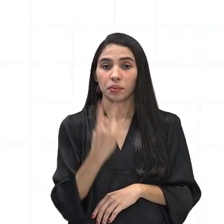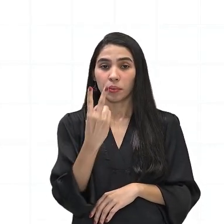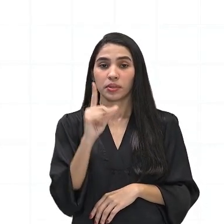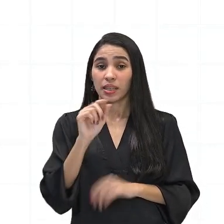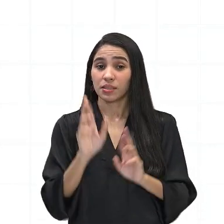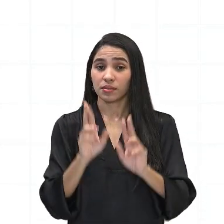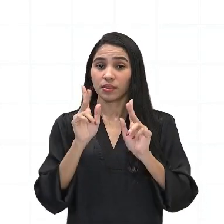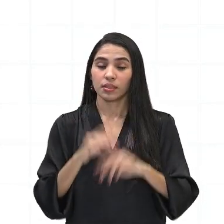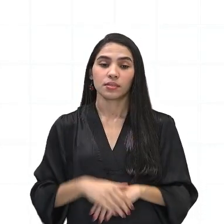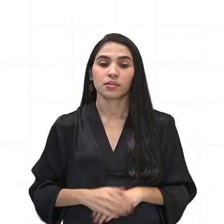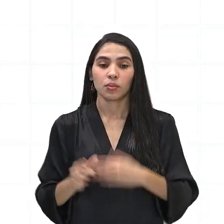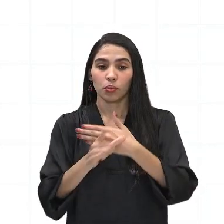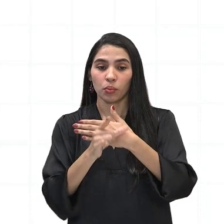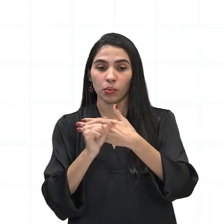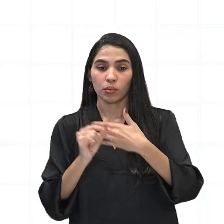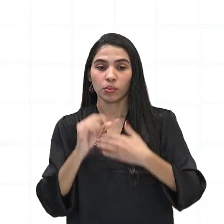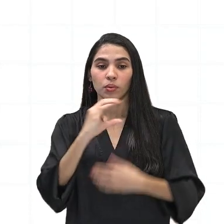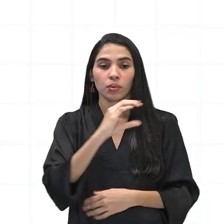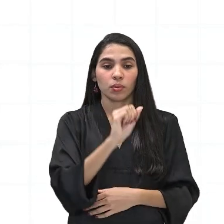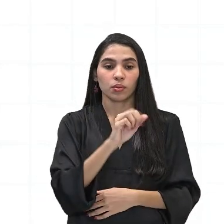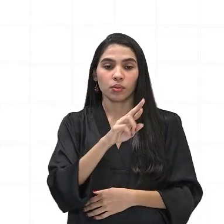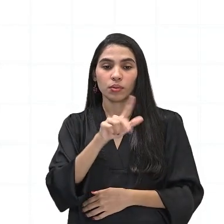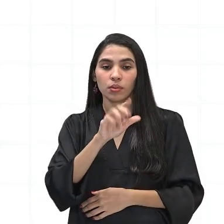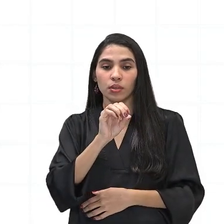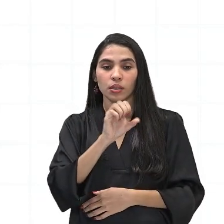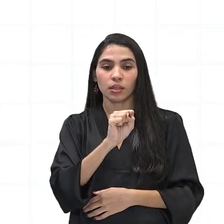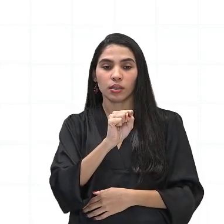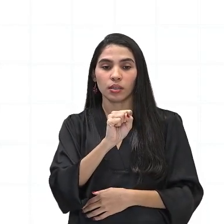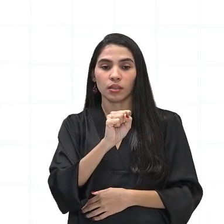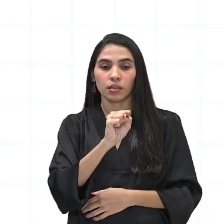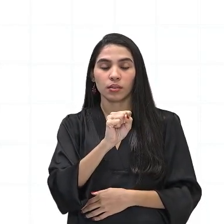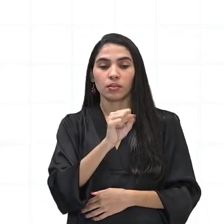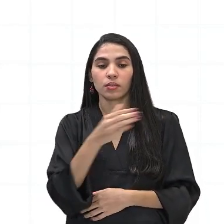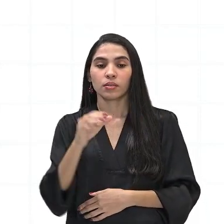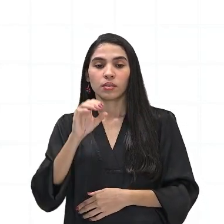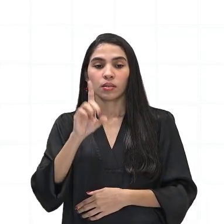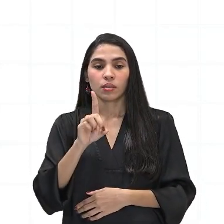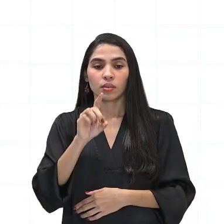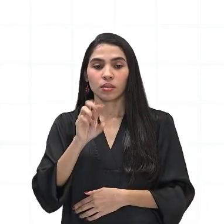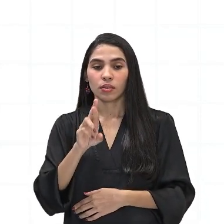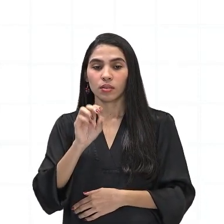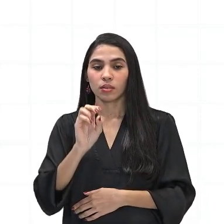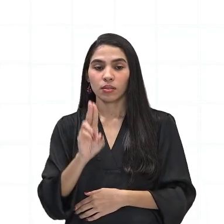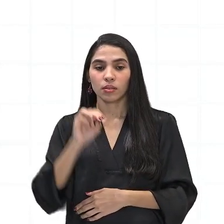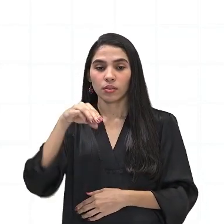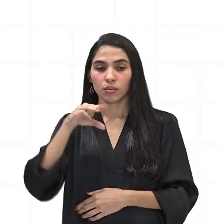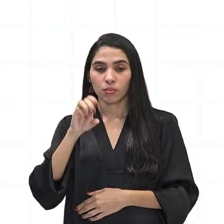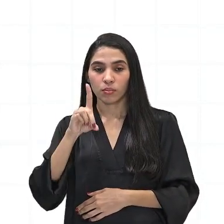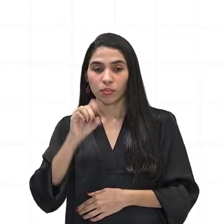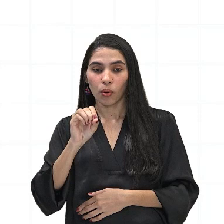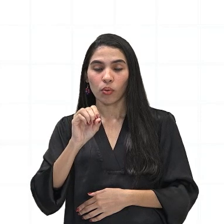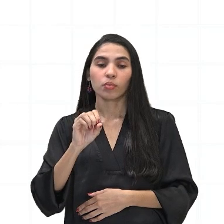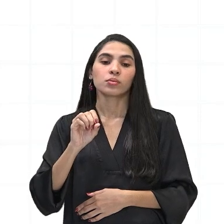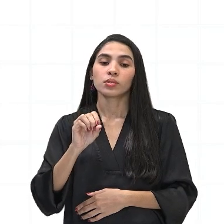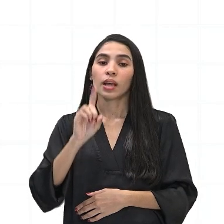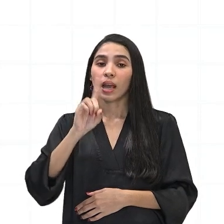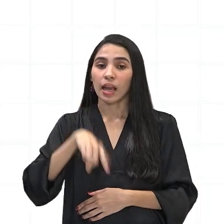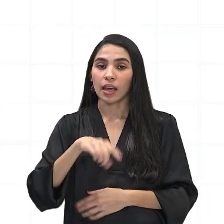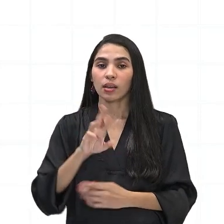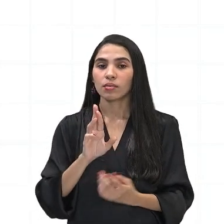o que nós observamos? É que tínhamos apenas o rapaz que furtou a flor e depois o porteiro, não é? Inclusive,